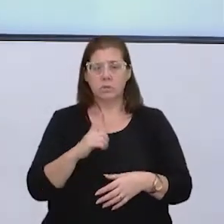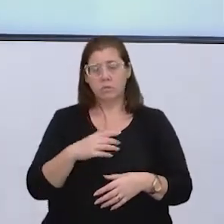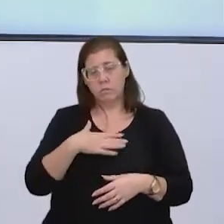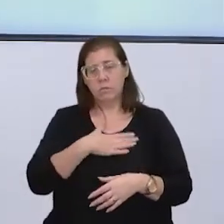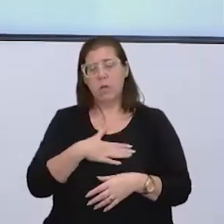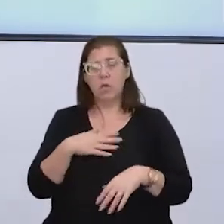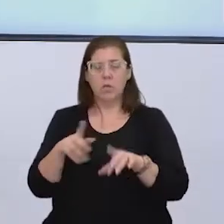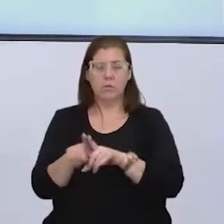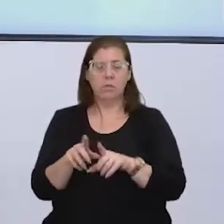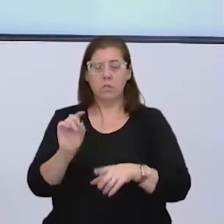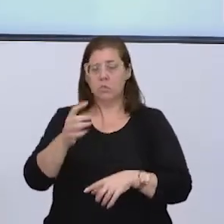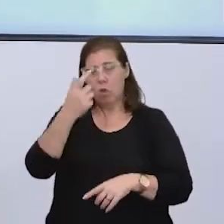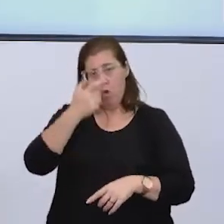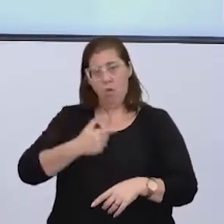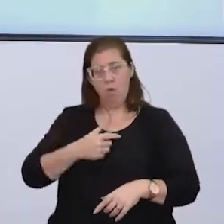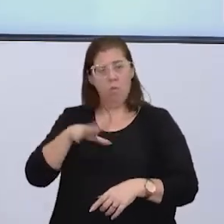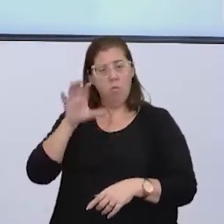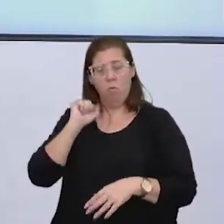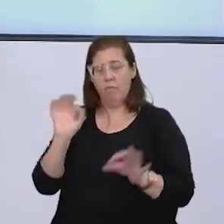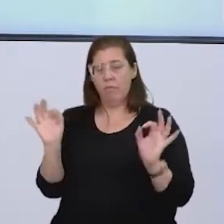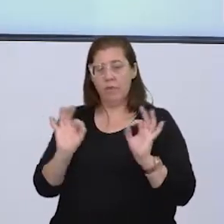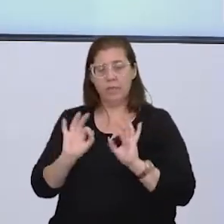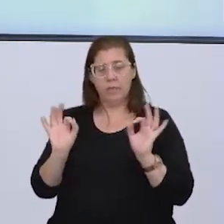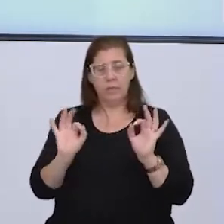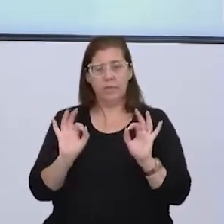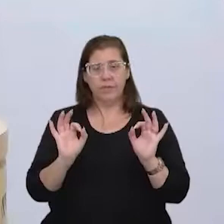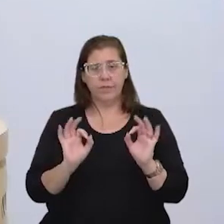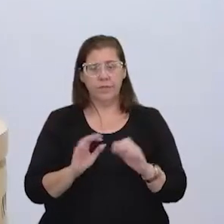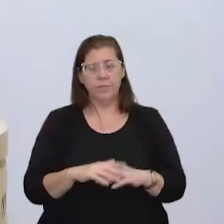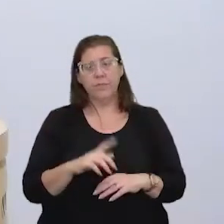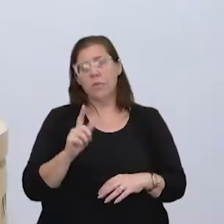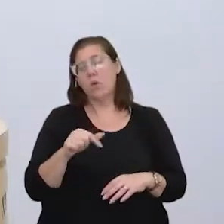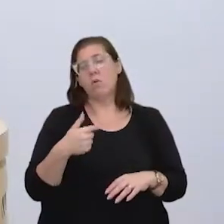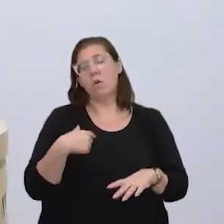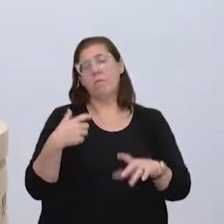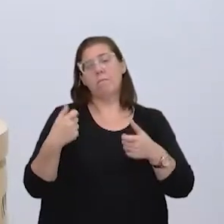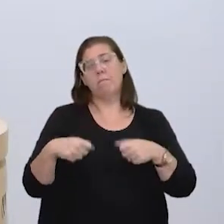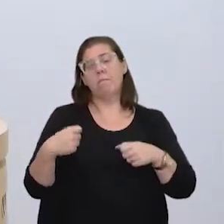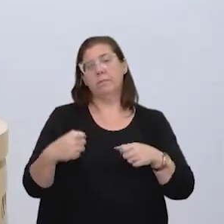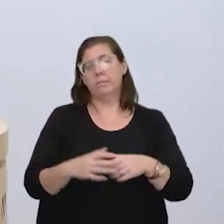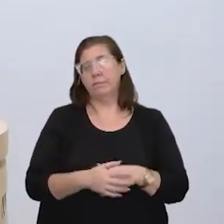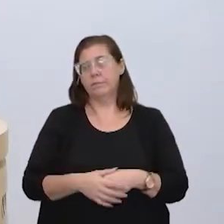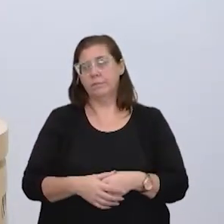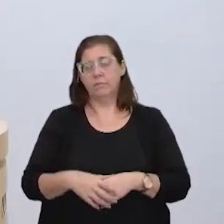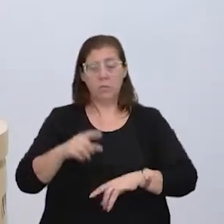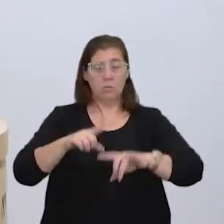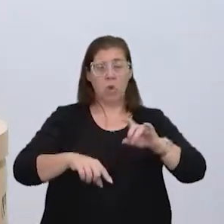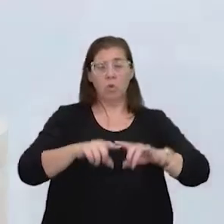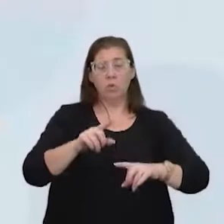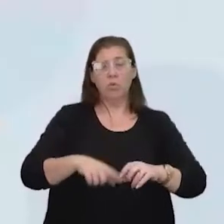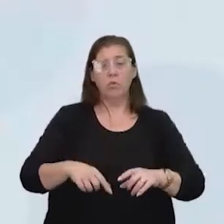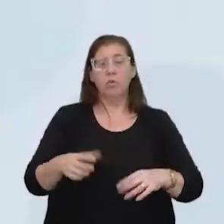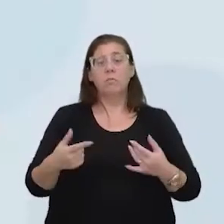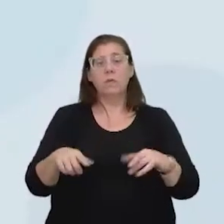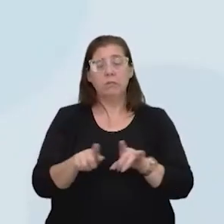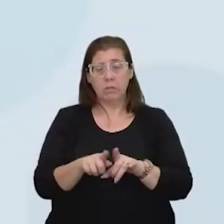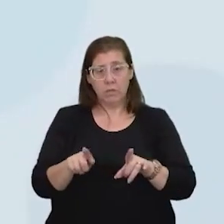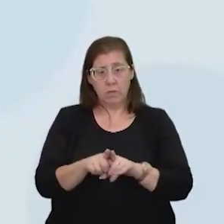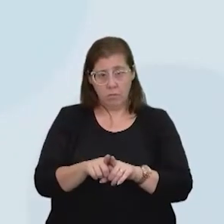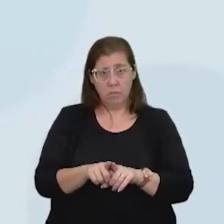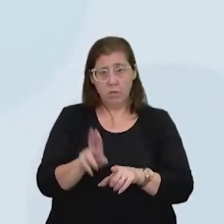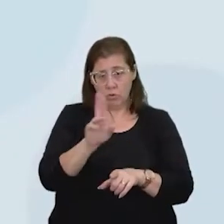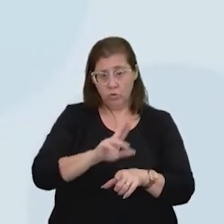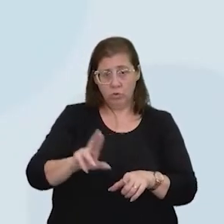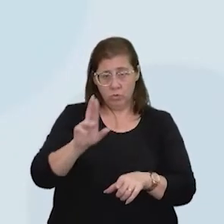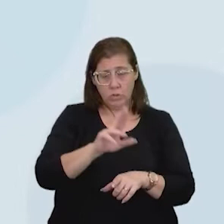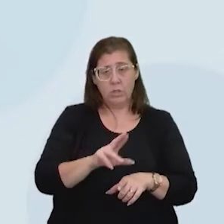gostar. Como só eu não ouvi. Então, não é uma necessidade só de objetos, mas é de consumir